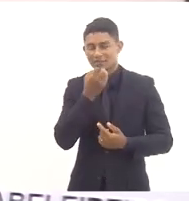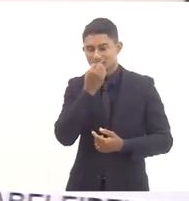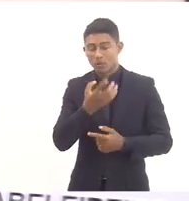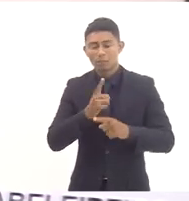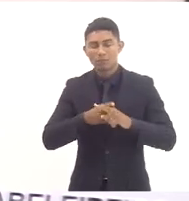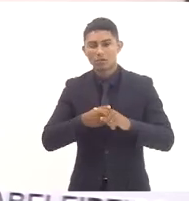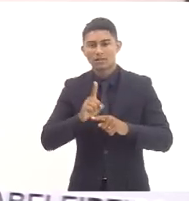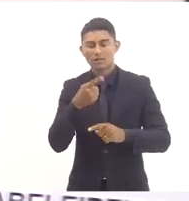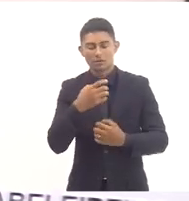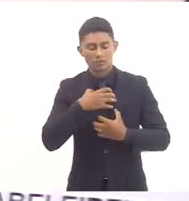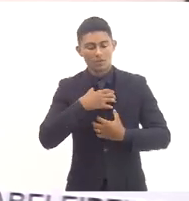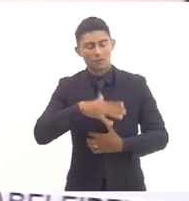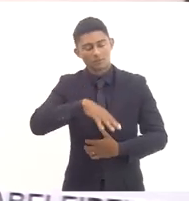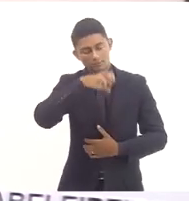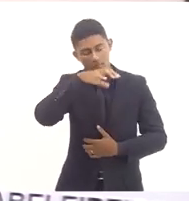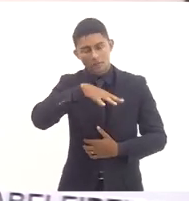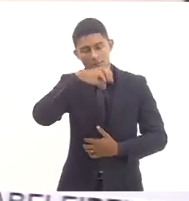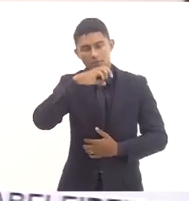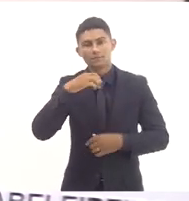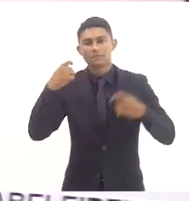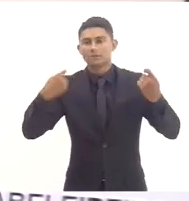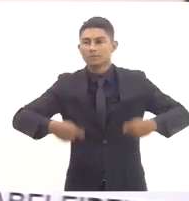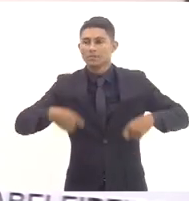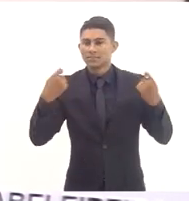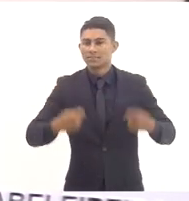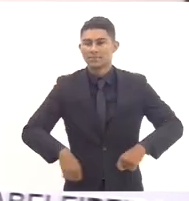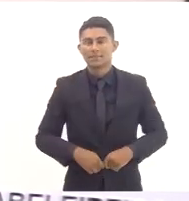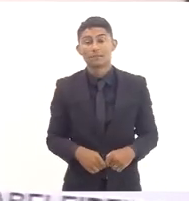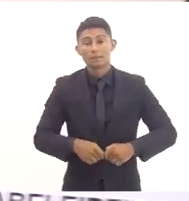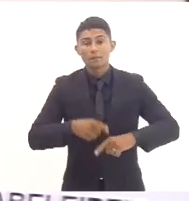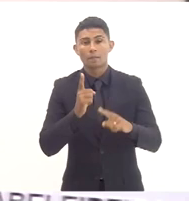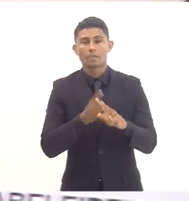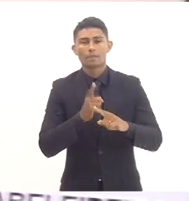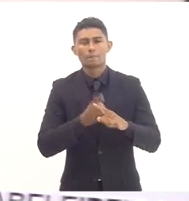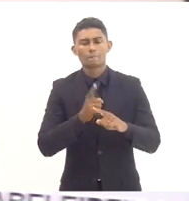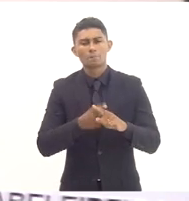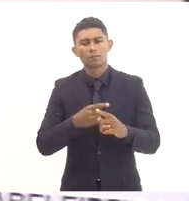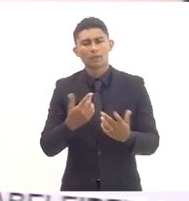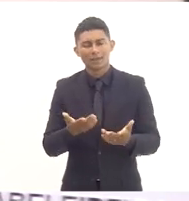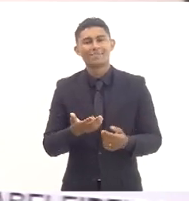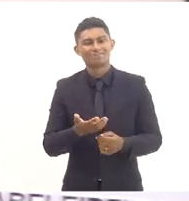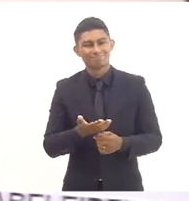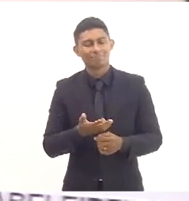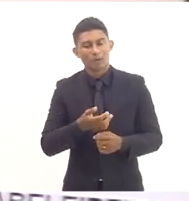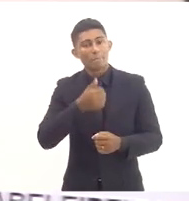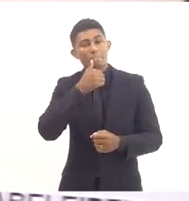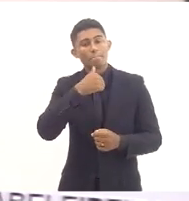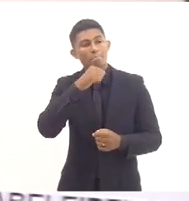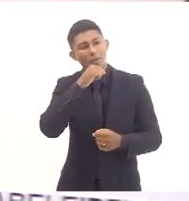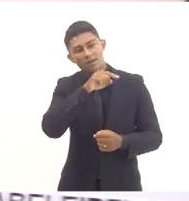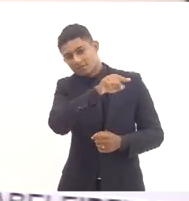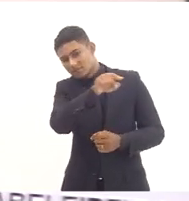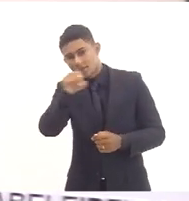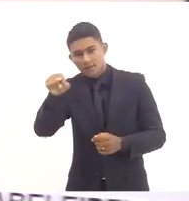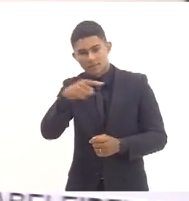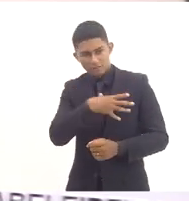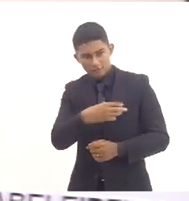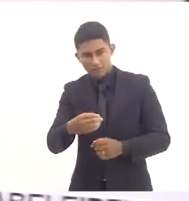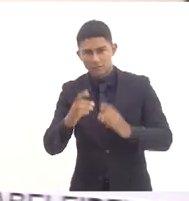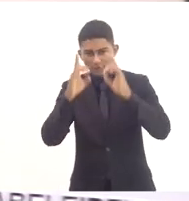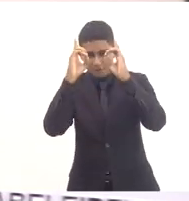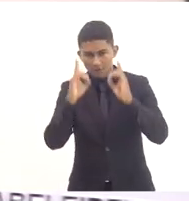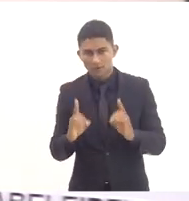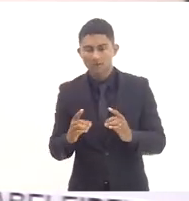é falar dessa maternidade da pessoa com deficiência sempre uma um